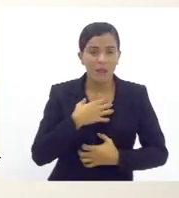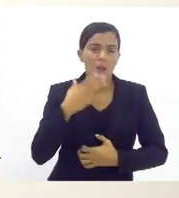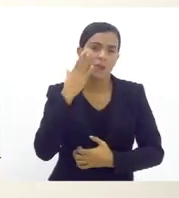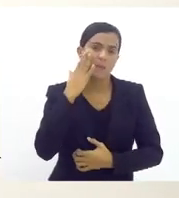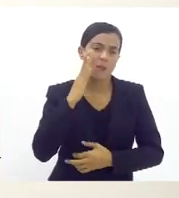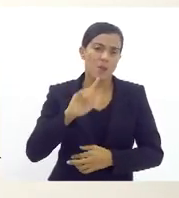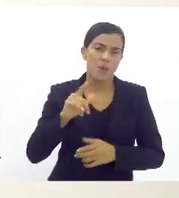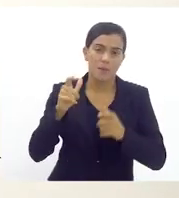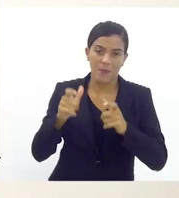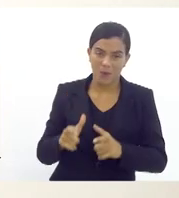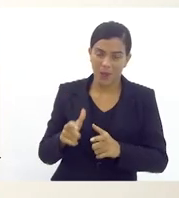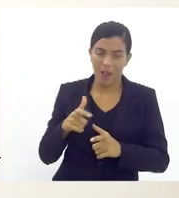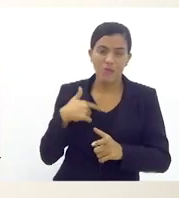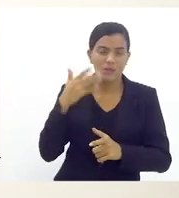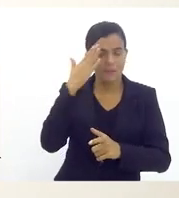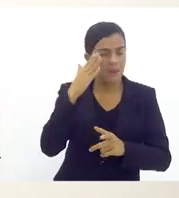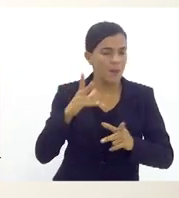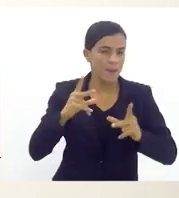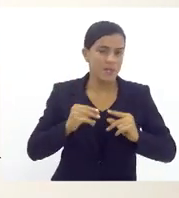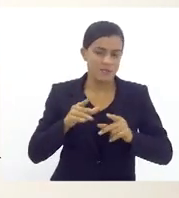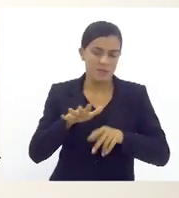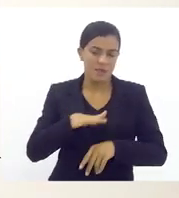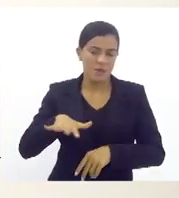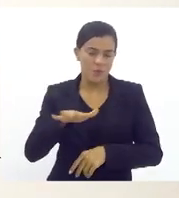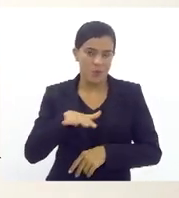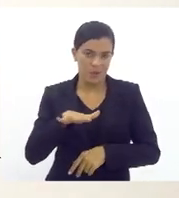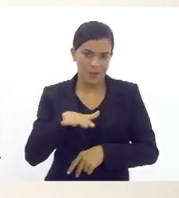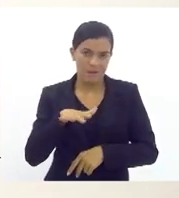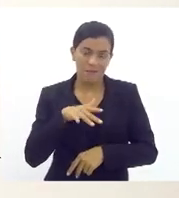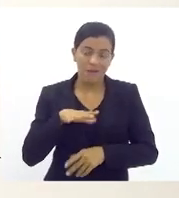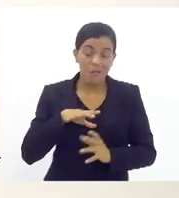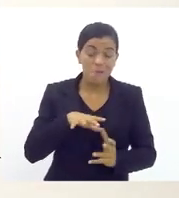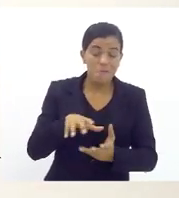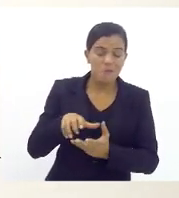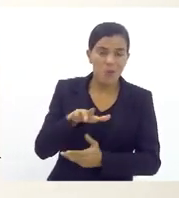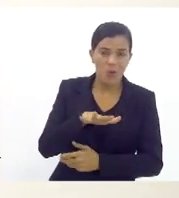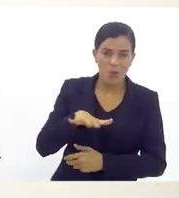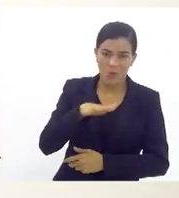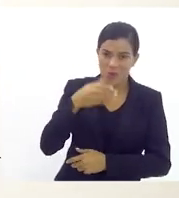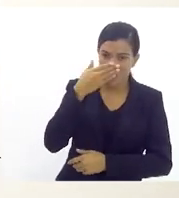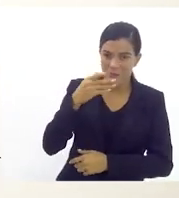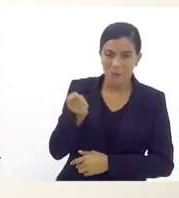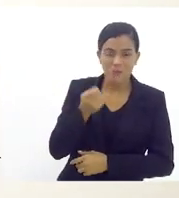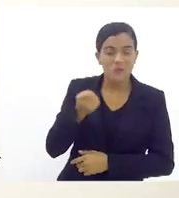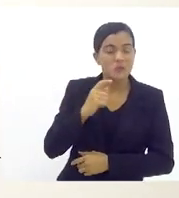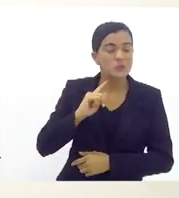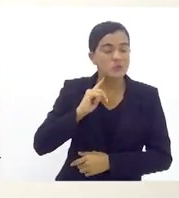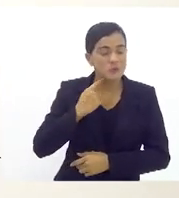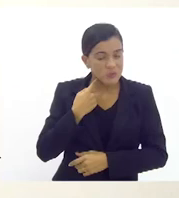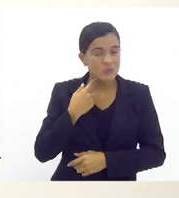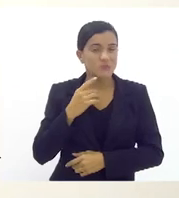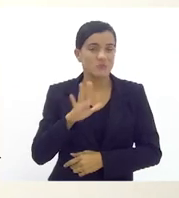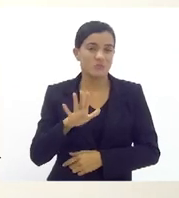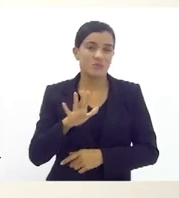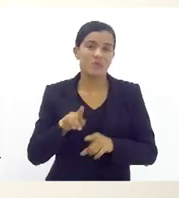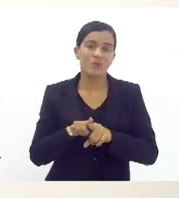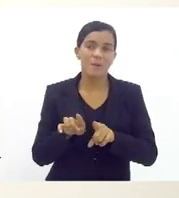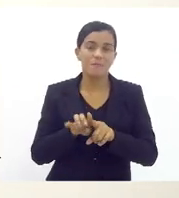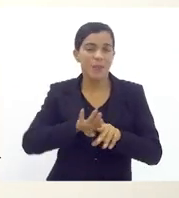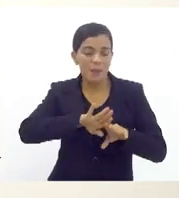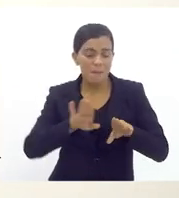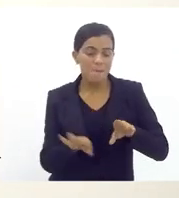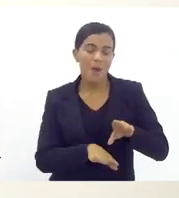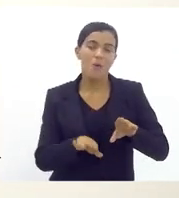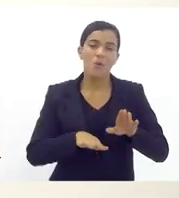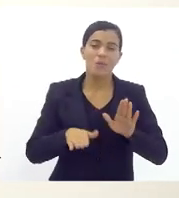lugar, eu não merecia estar ali. Aquele mundo, infelizmente, é um mundo bem sujo que te joga à margem da